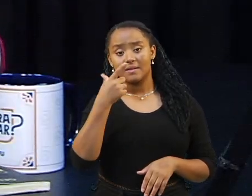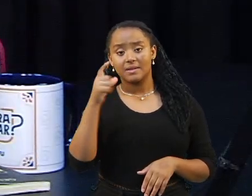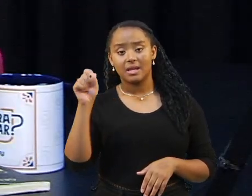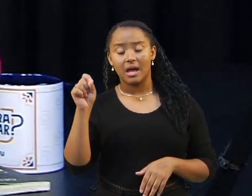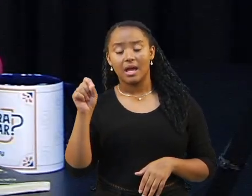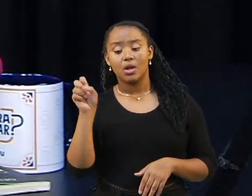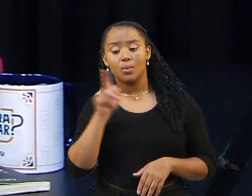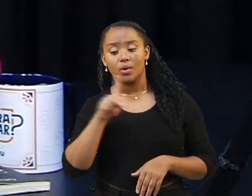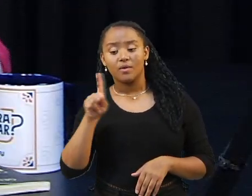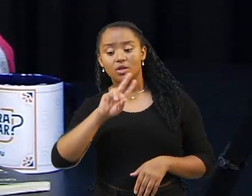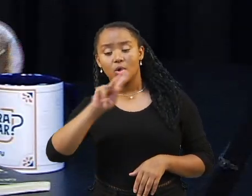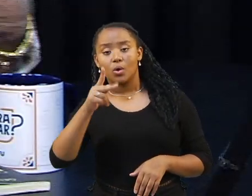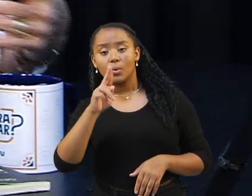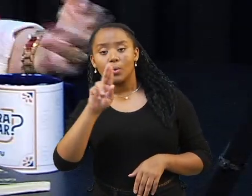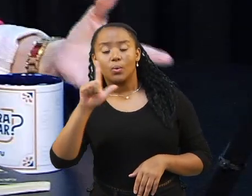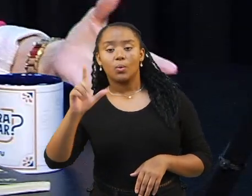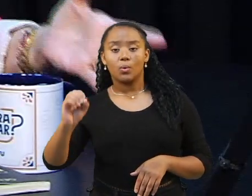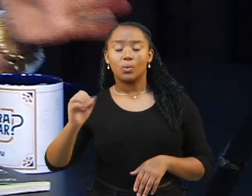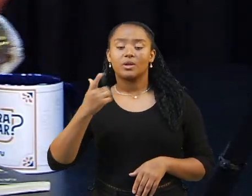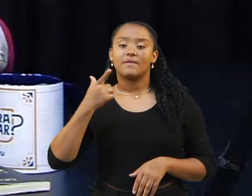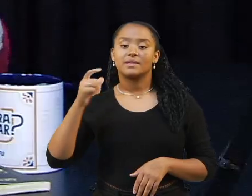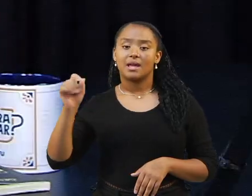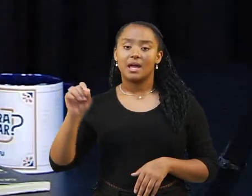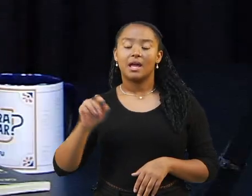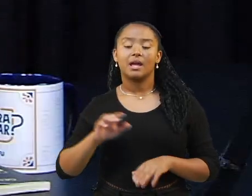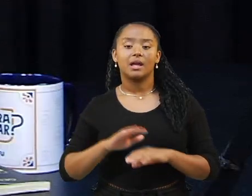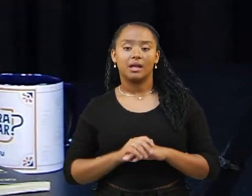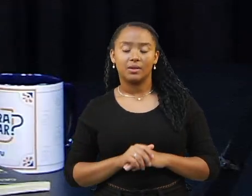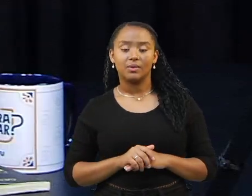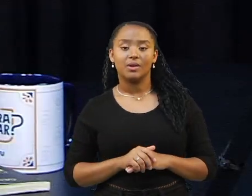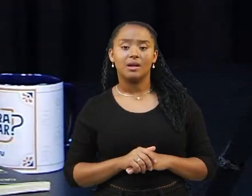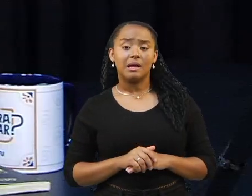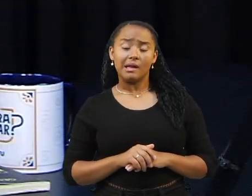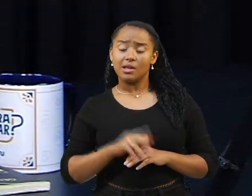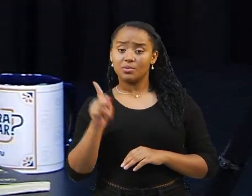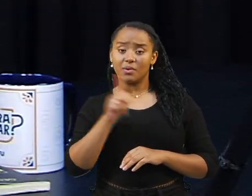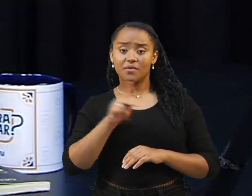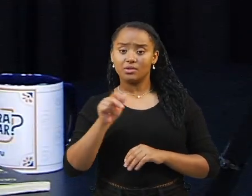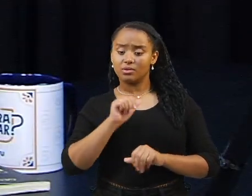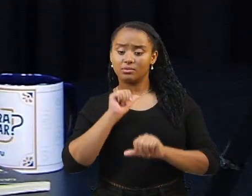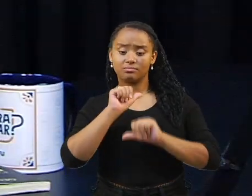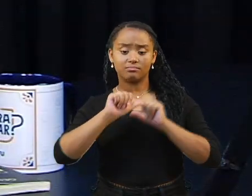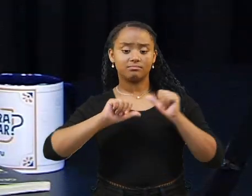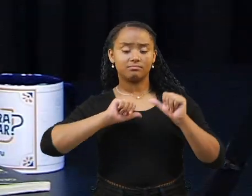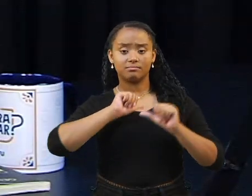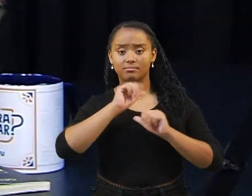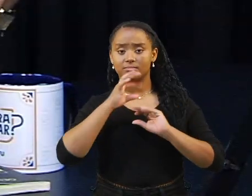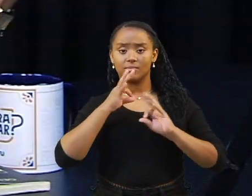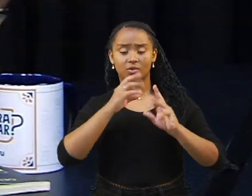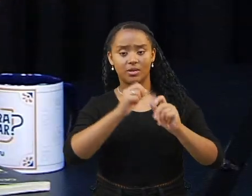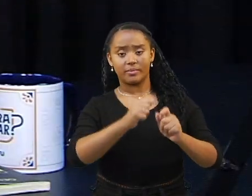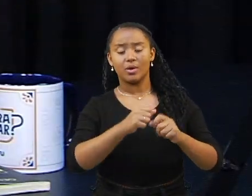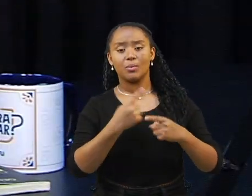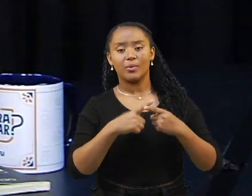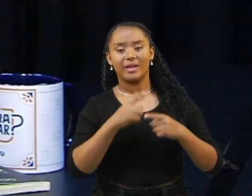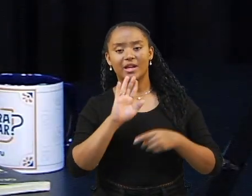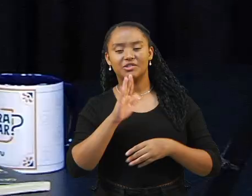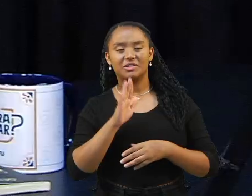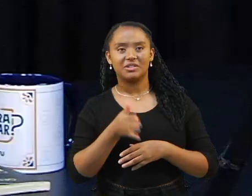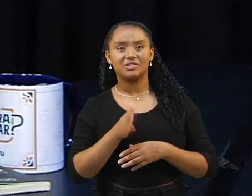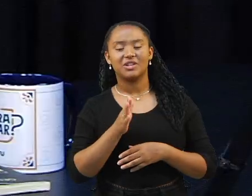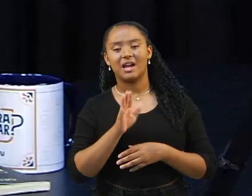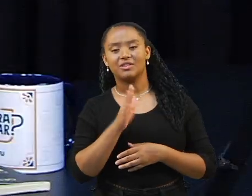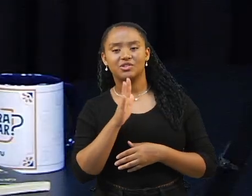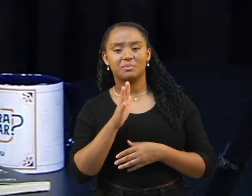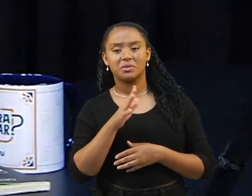o professor Hugo estava saindo, e da universidade como um todo. Porque aí eu já tinha completado pelo